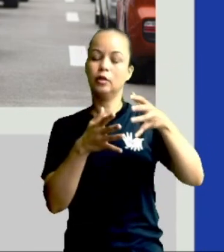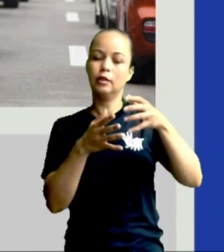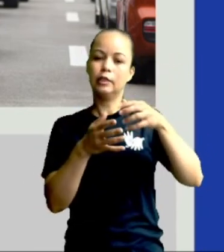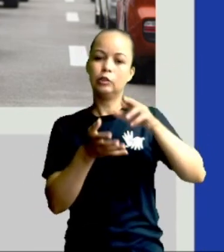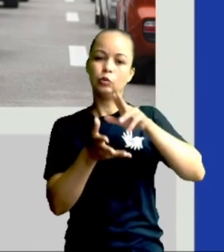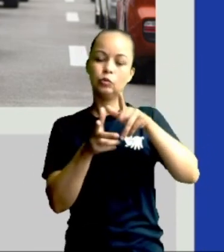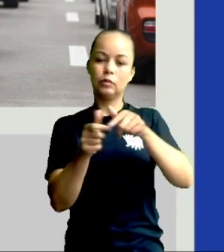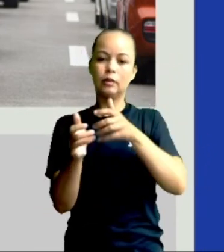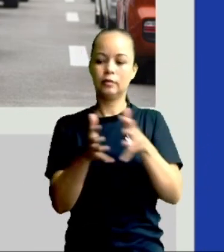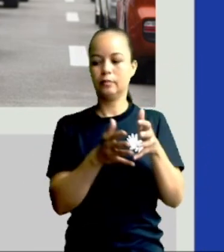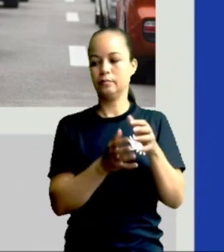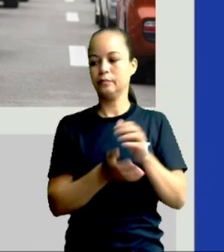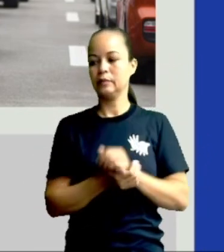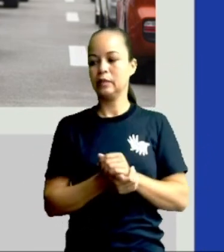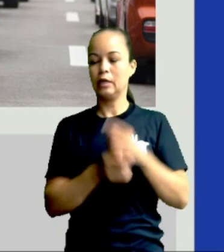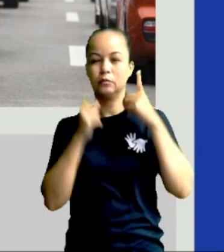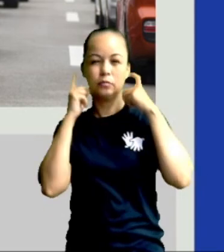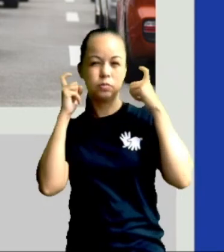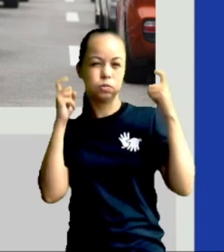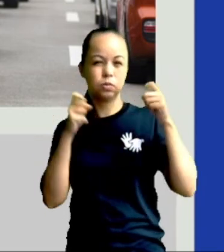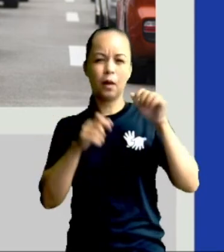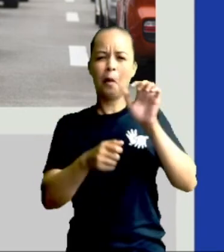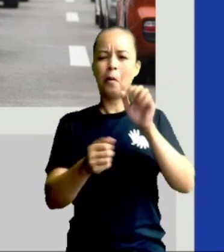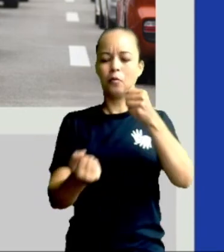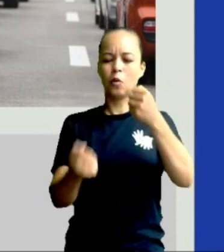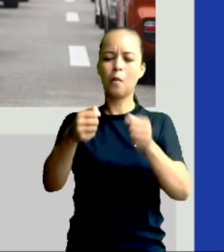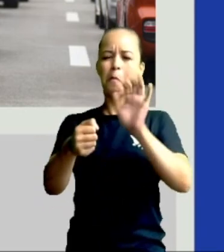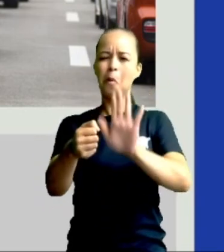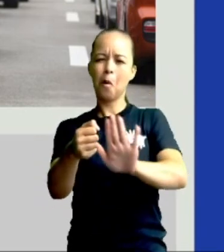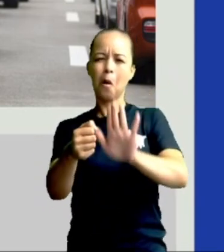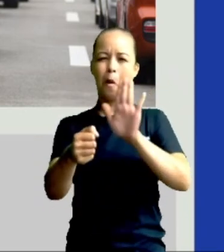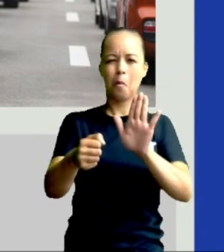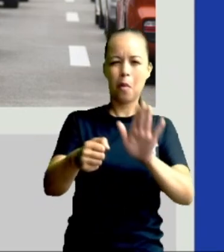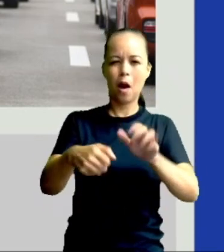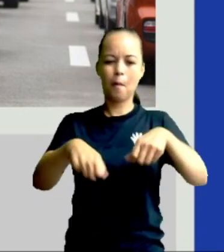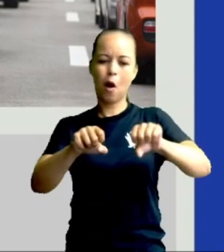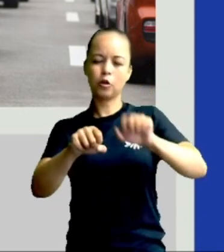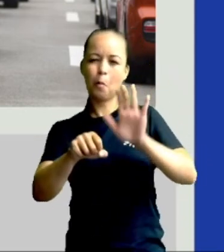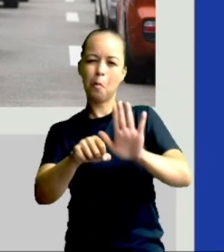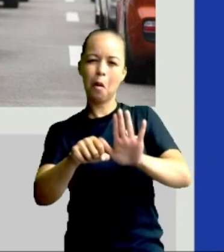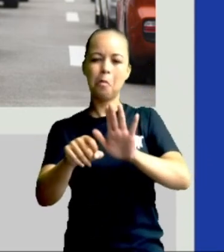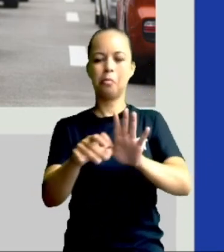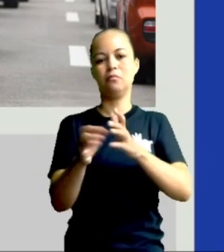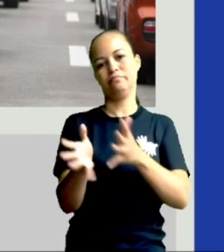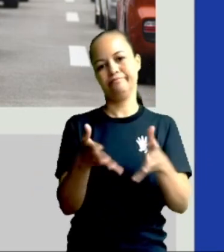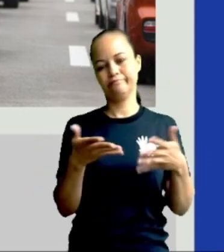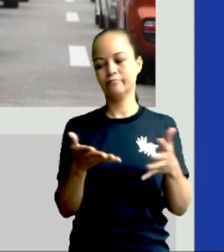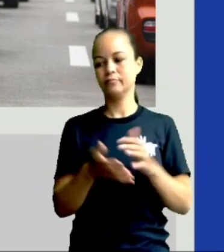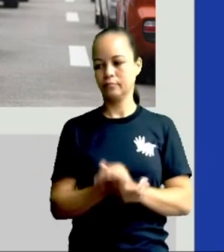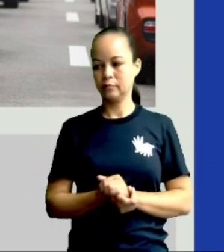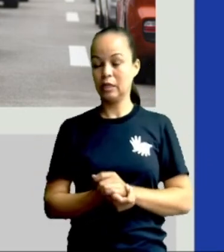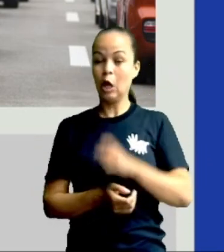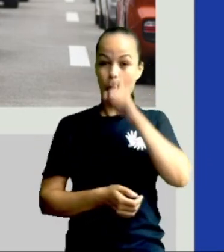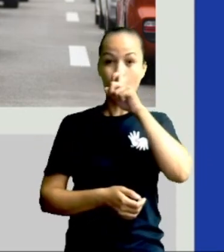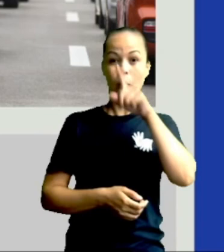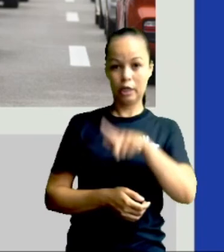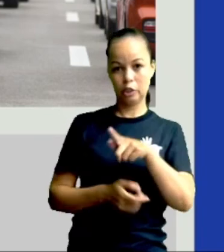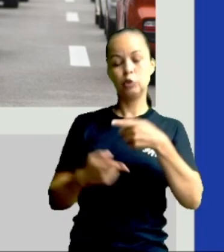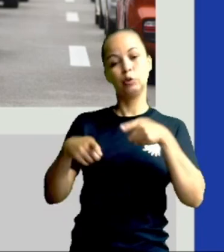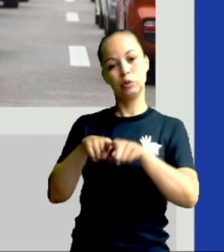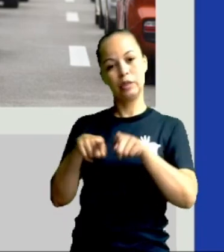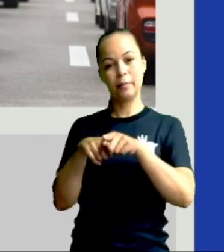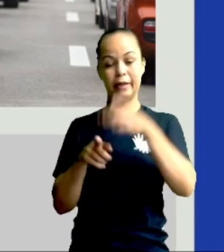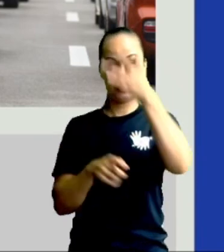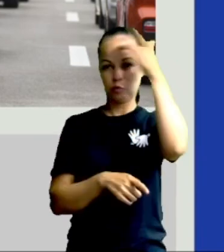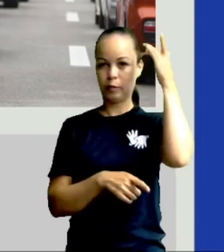soltam. A sonora é muito barulho, buzina e tudo mais. O lixo, tem muita gente que ainda insiste em jogar lixo pela janela assim,